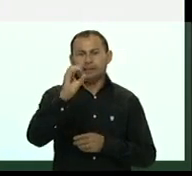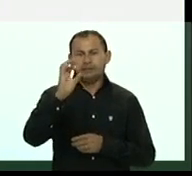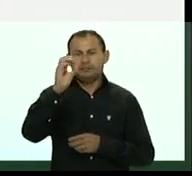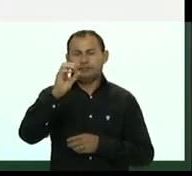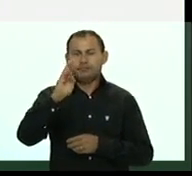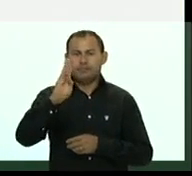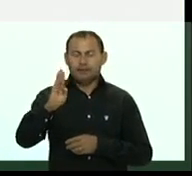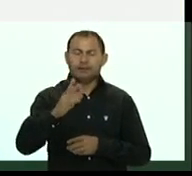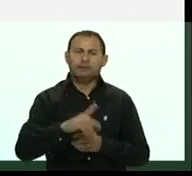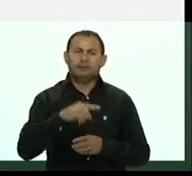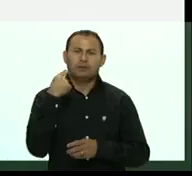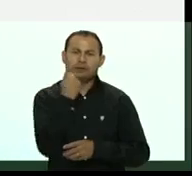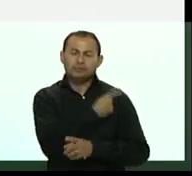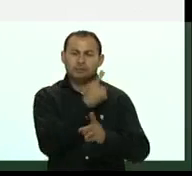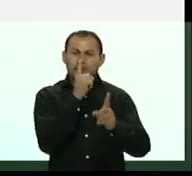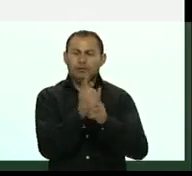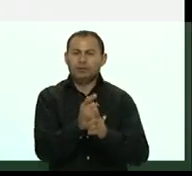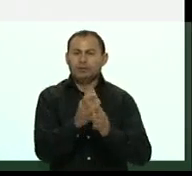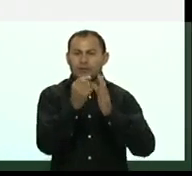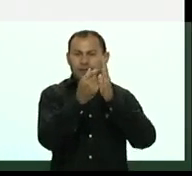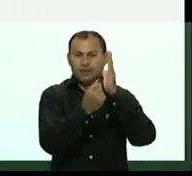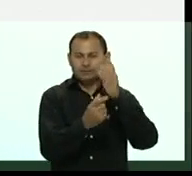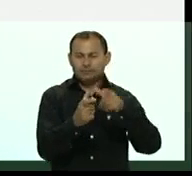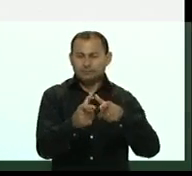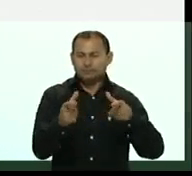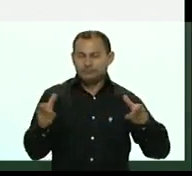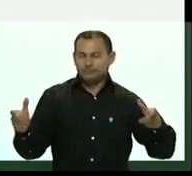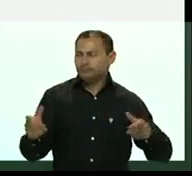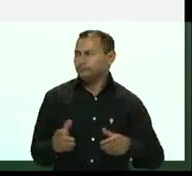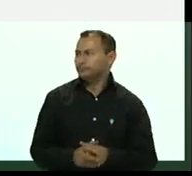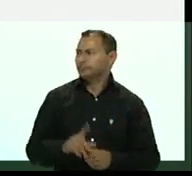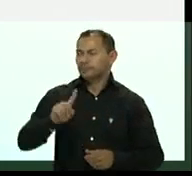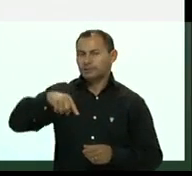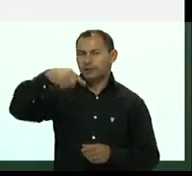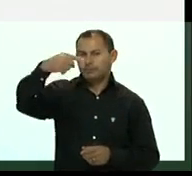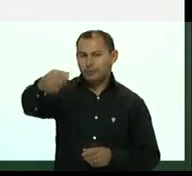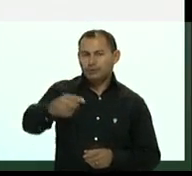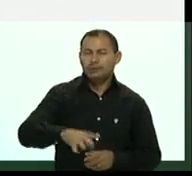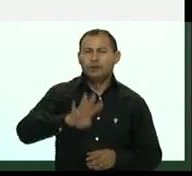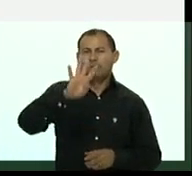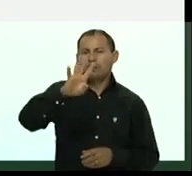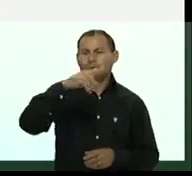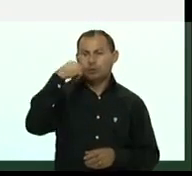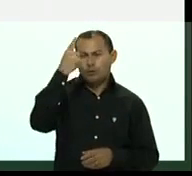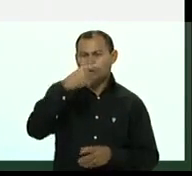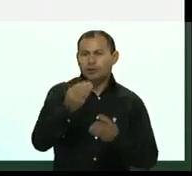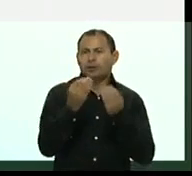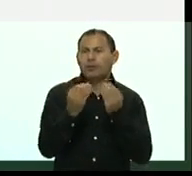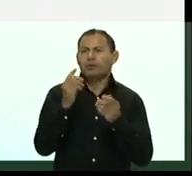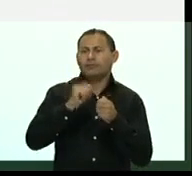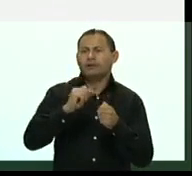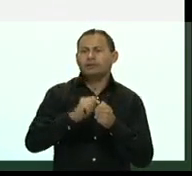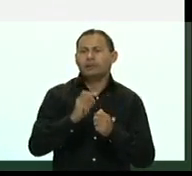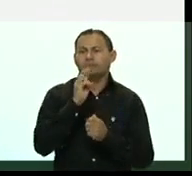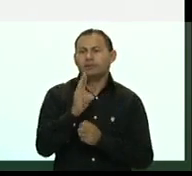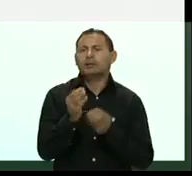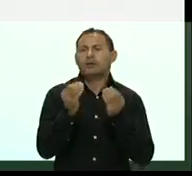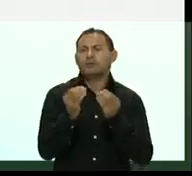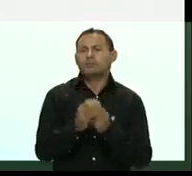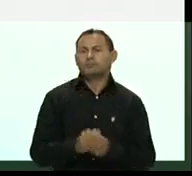bactérias. E aí temos que encontrar a taxa de crescimento depois de 4 horas. Como que nós vamos fazer para